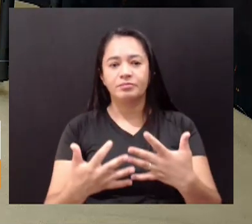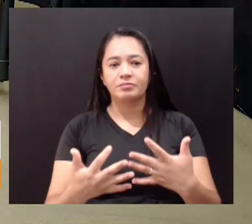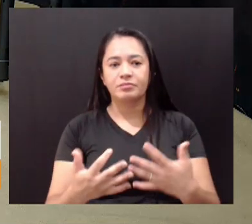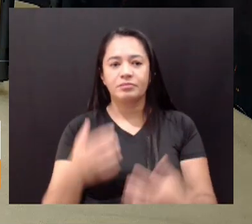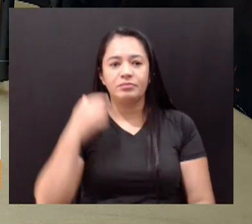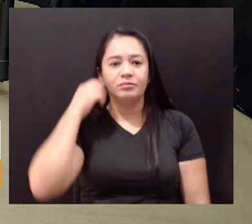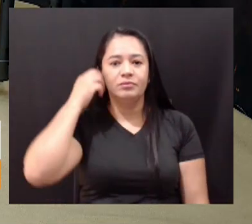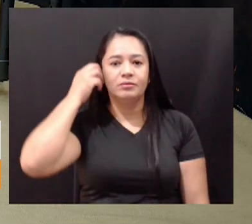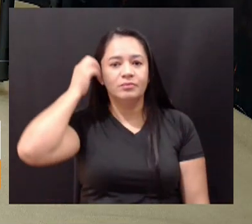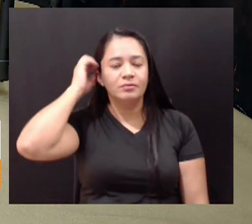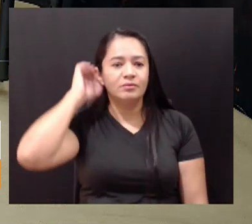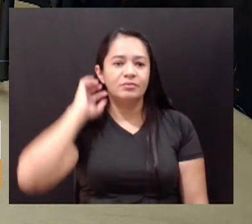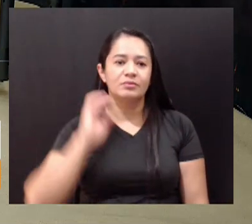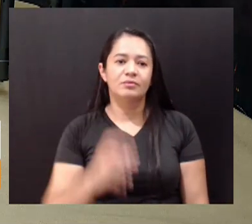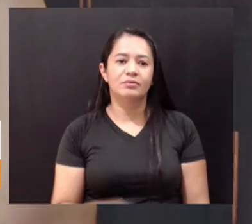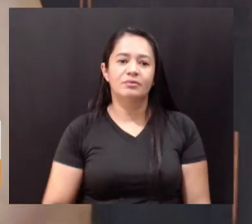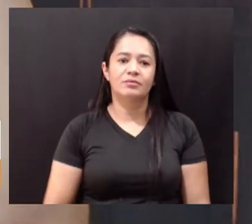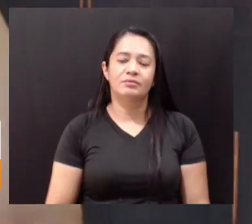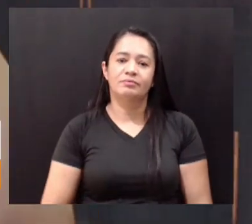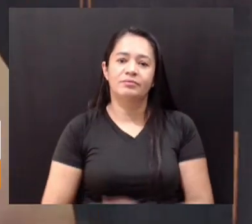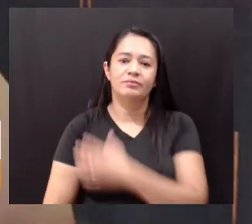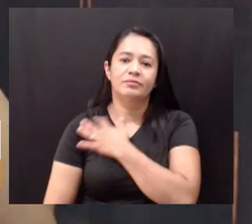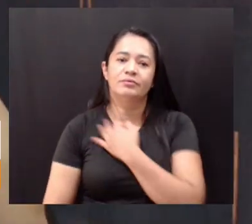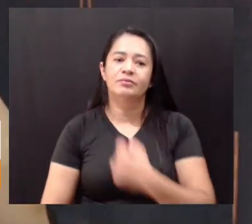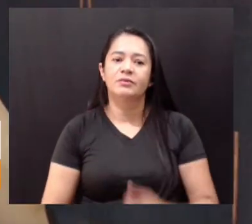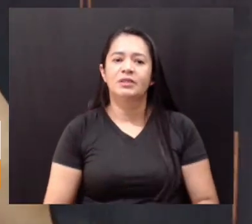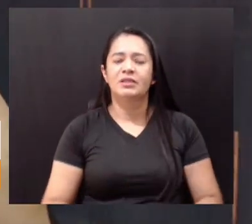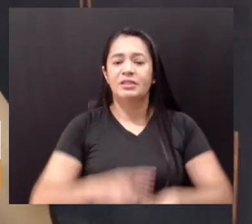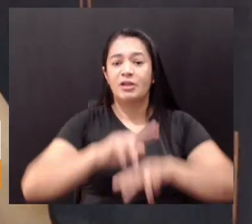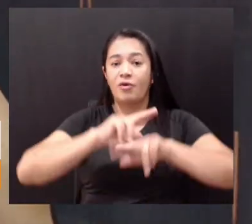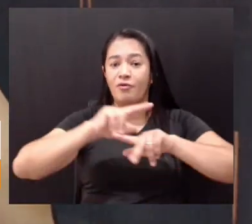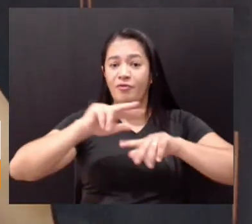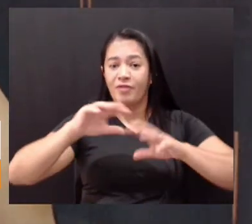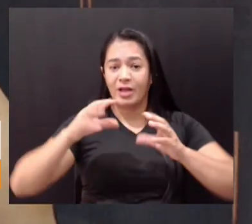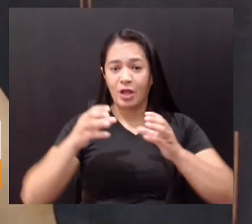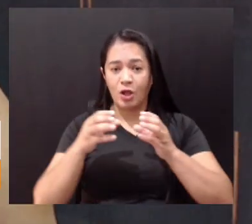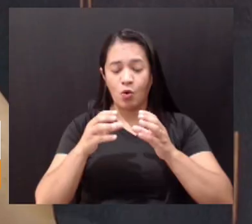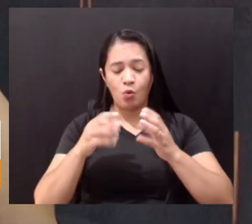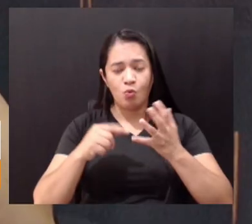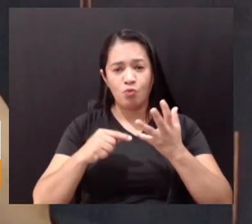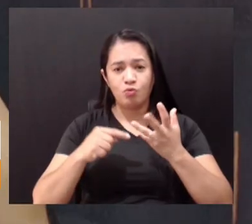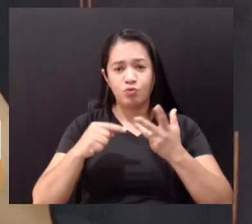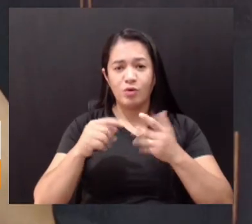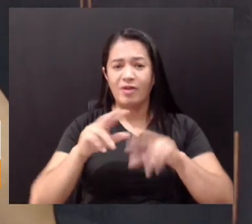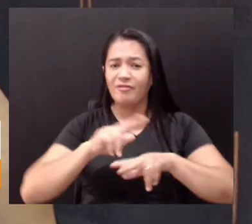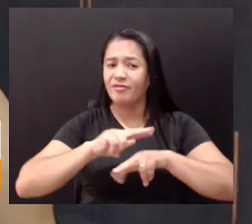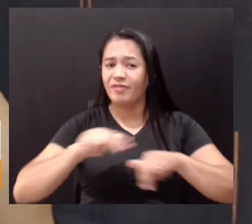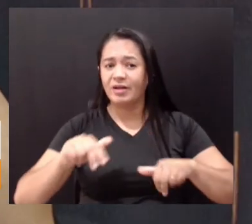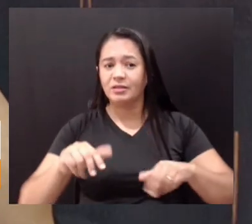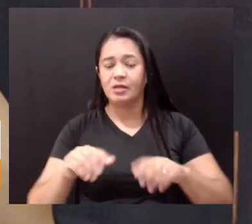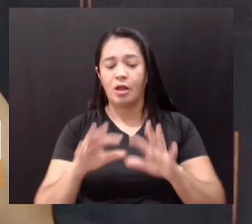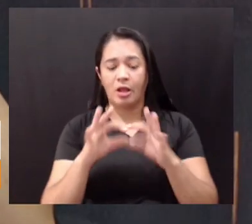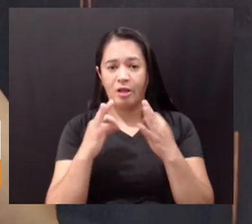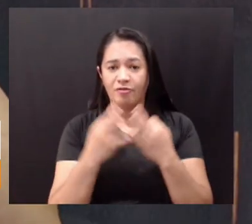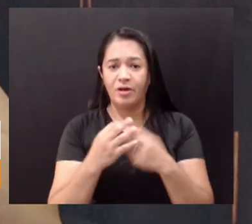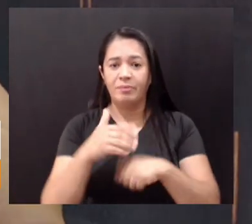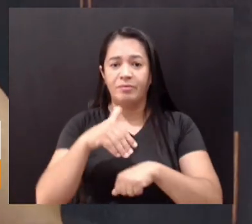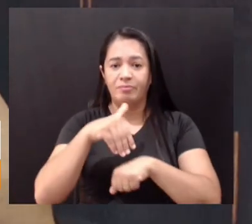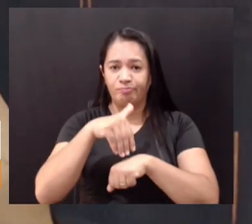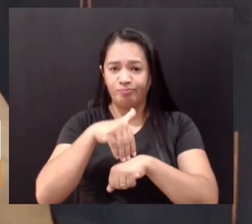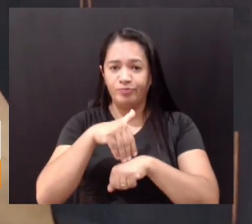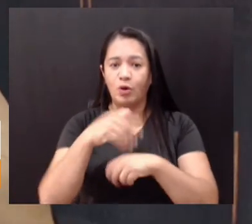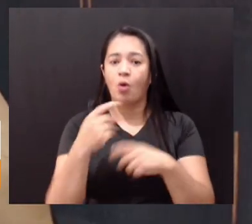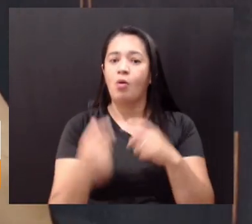tem Marina? culpado, eu acho que são vários fatores. Os pais têm uma grande parcela, eu acho que de responsabilidade